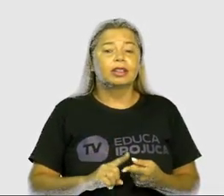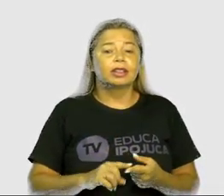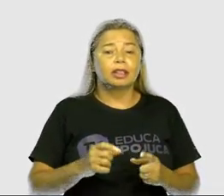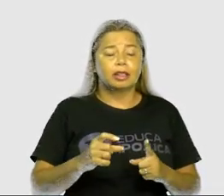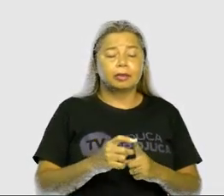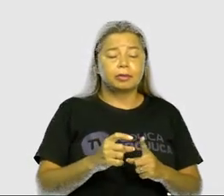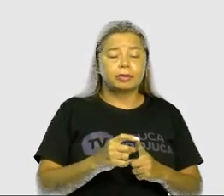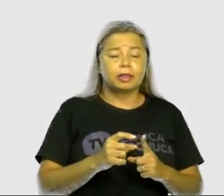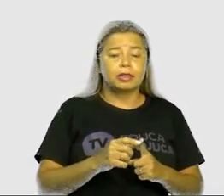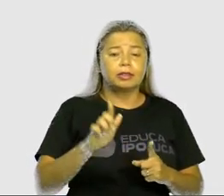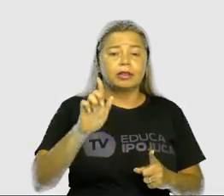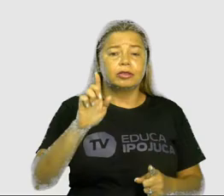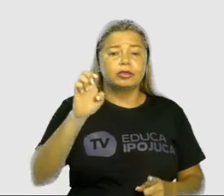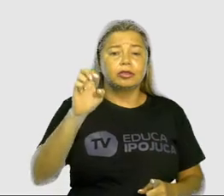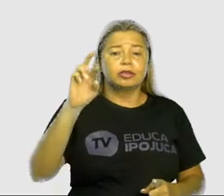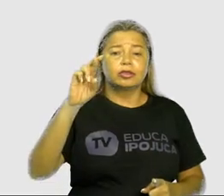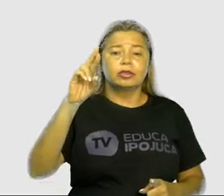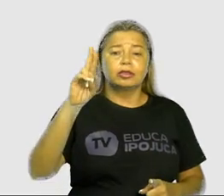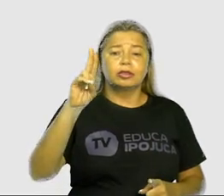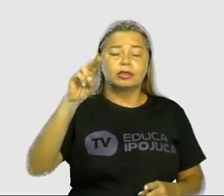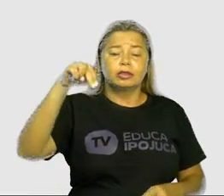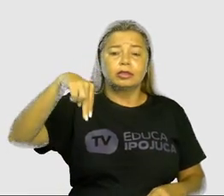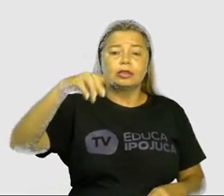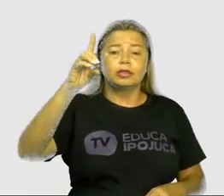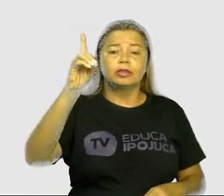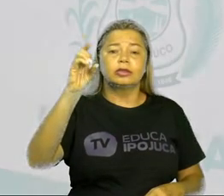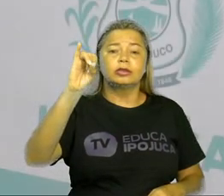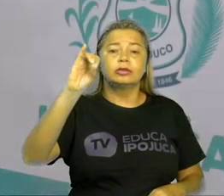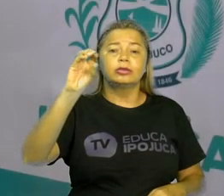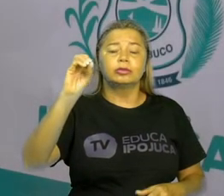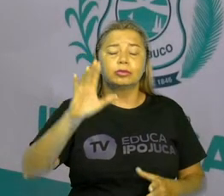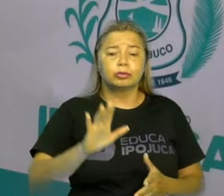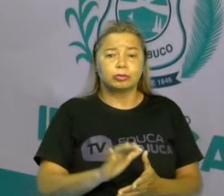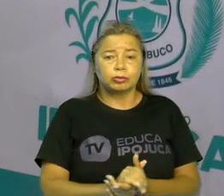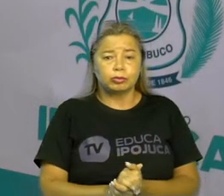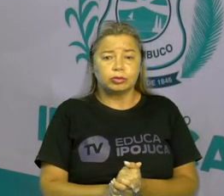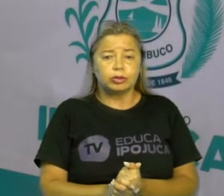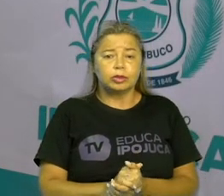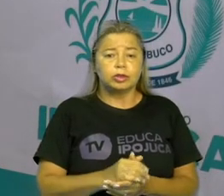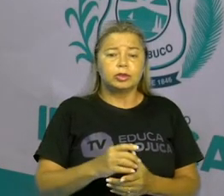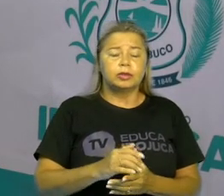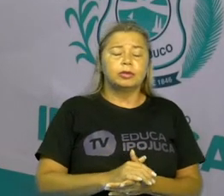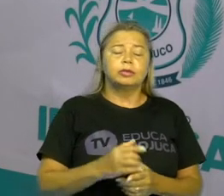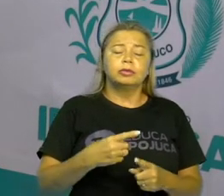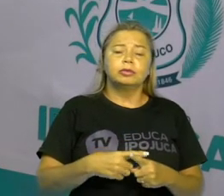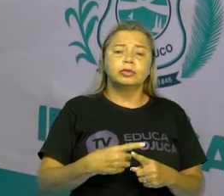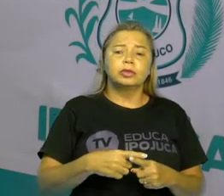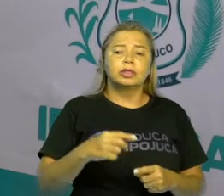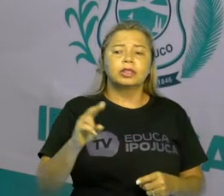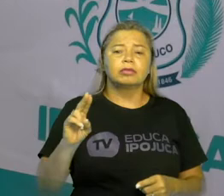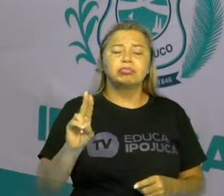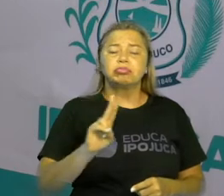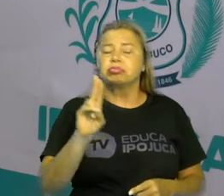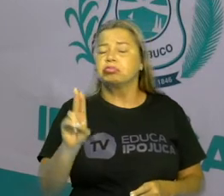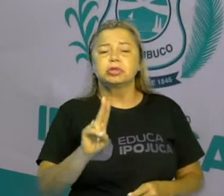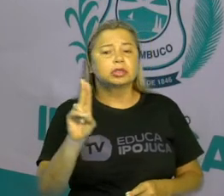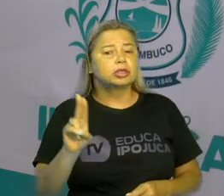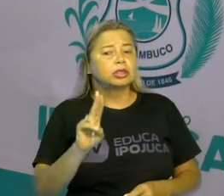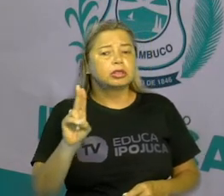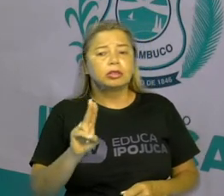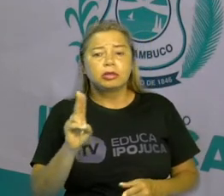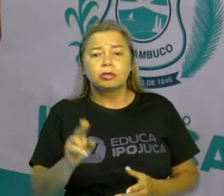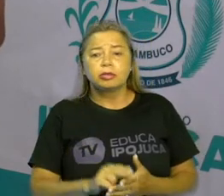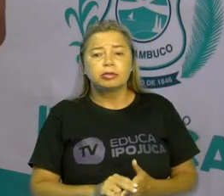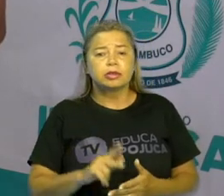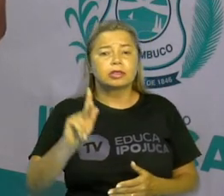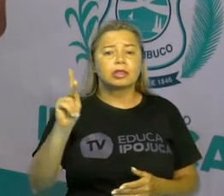o objective pronoun. Por que eu não posso colocar he ao invés do him? Porque vocês aprenderam na